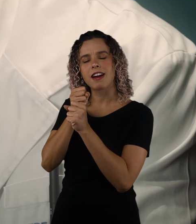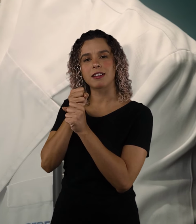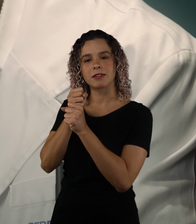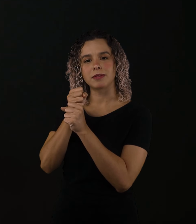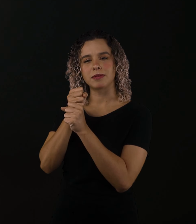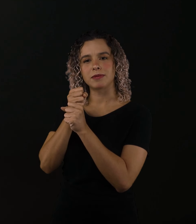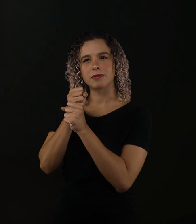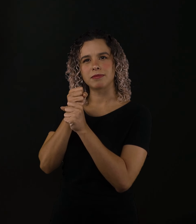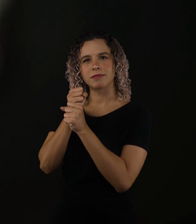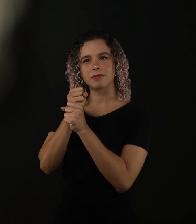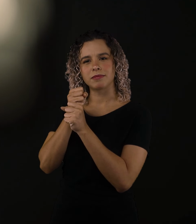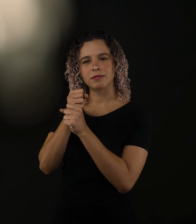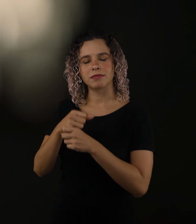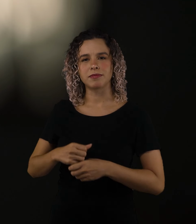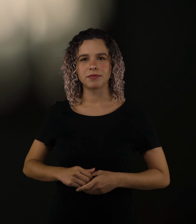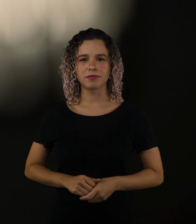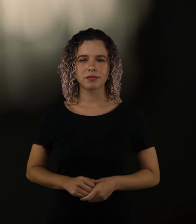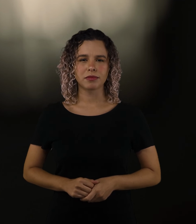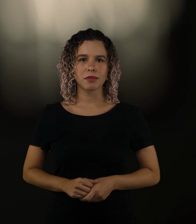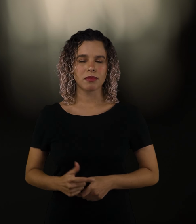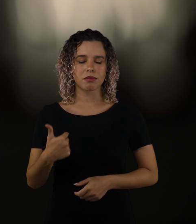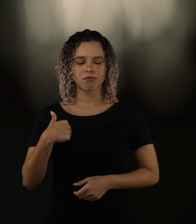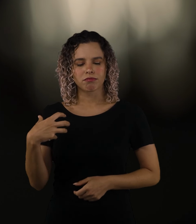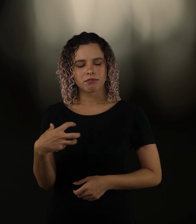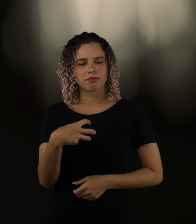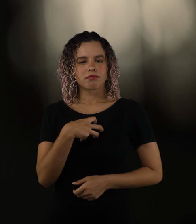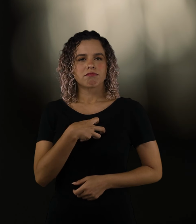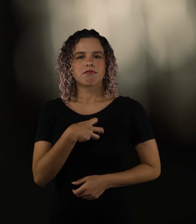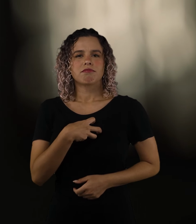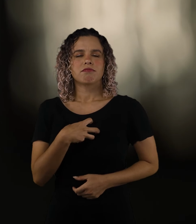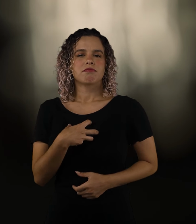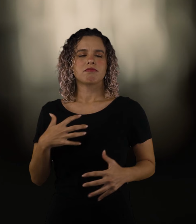Tenha fé. I feel so